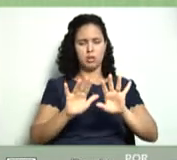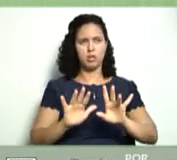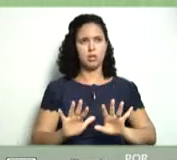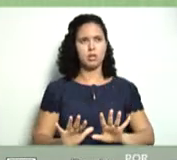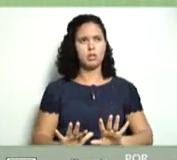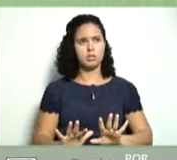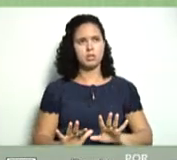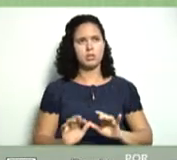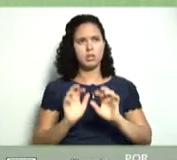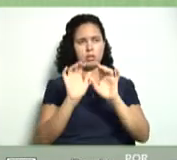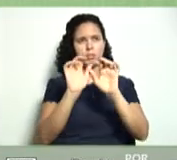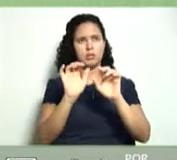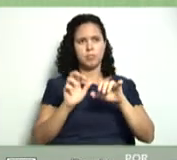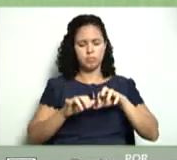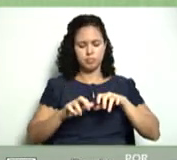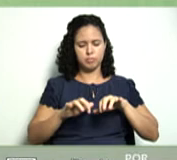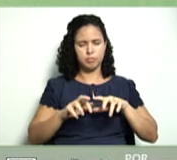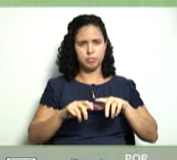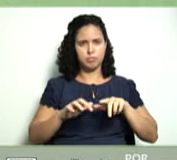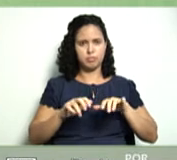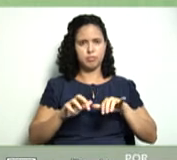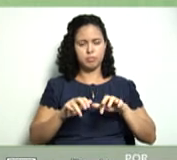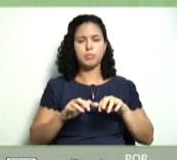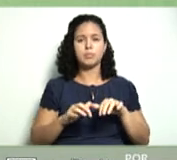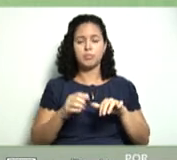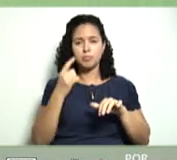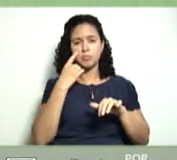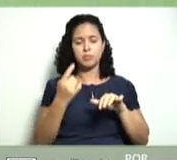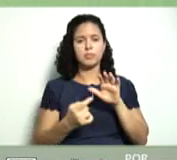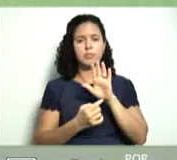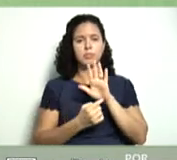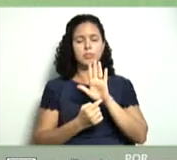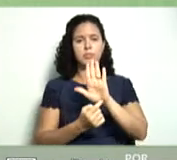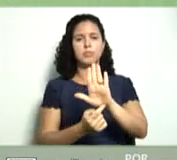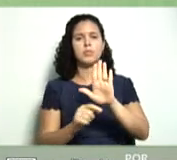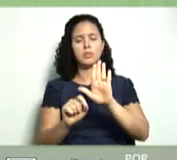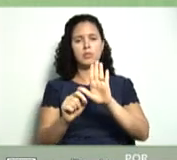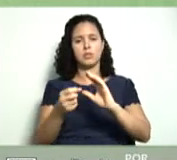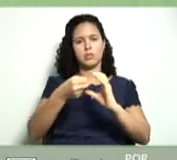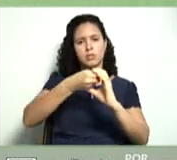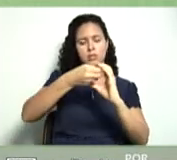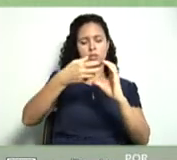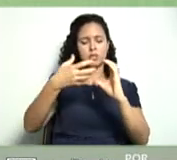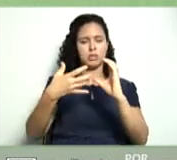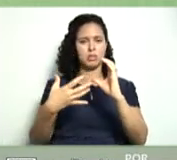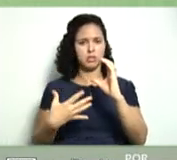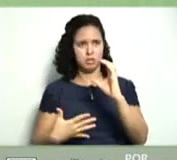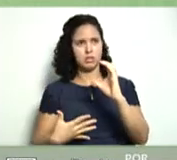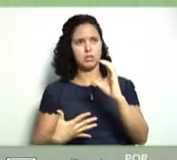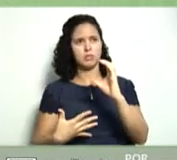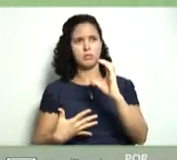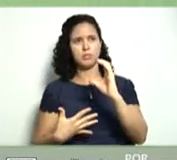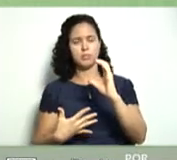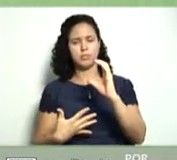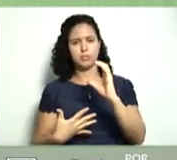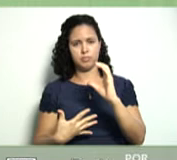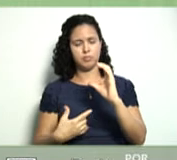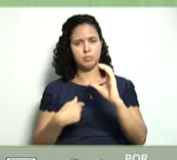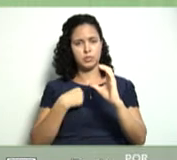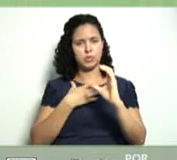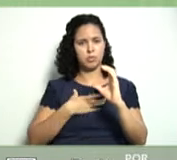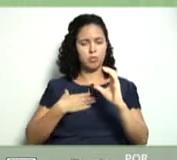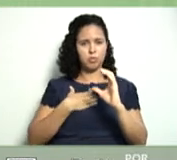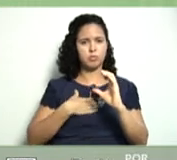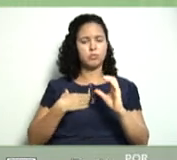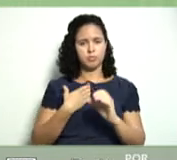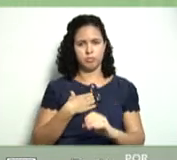várias lendas aquela história pra mostrar pra vocês o que é uma característica que eu gosto que meus